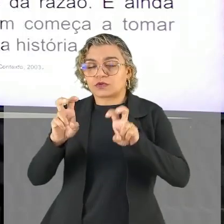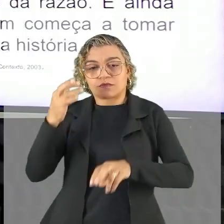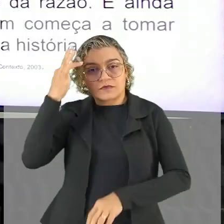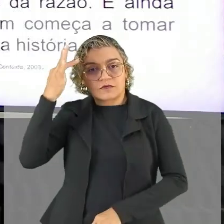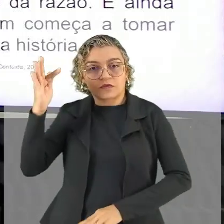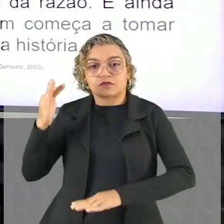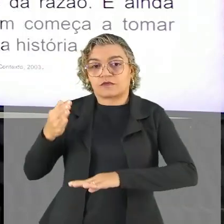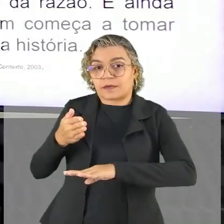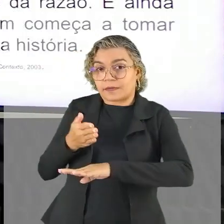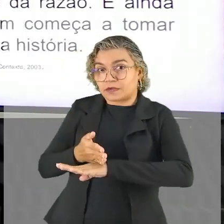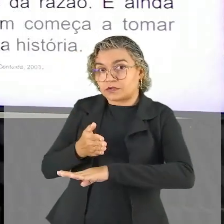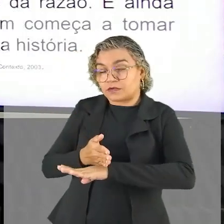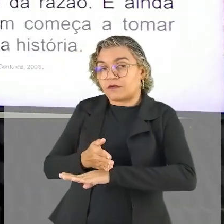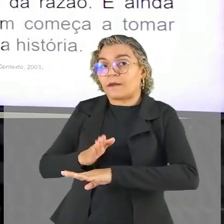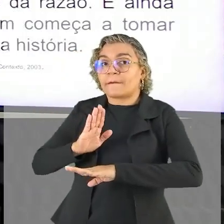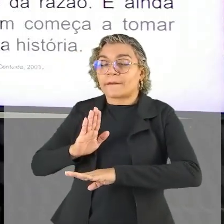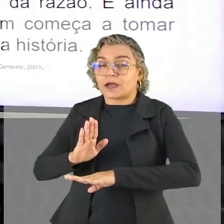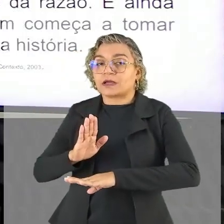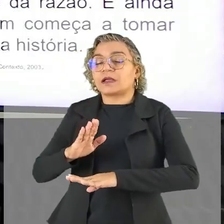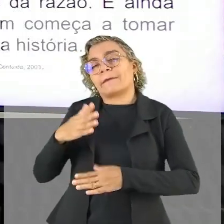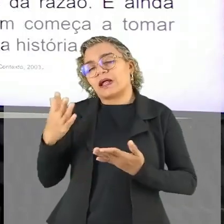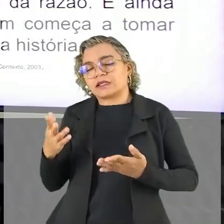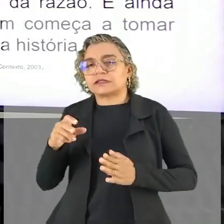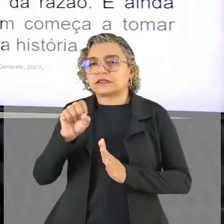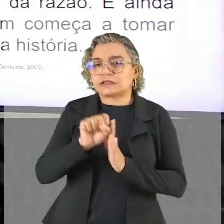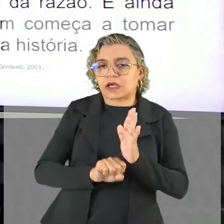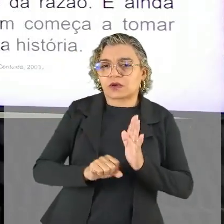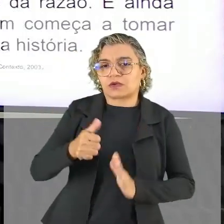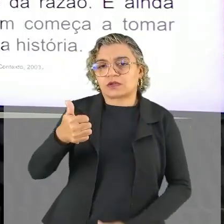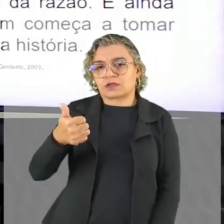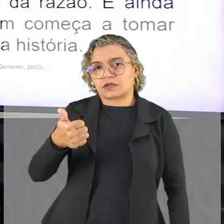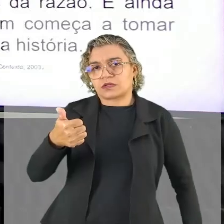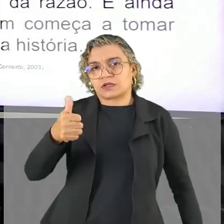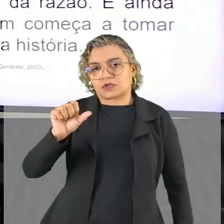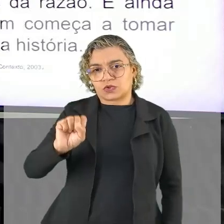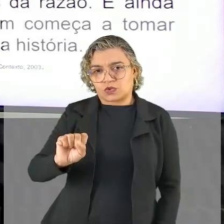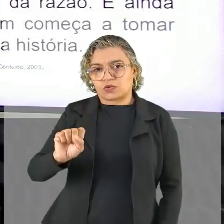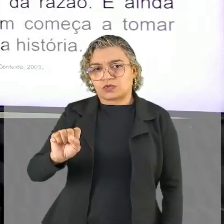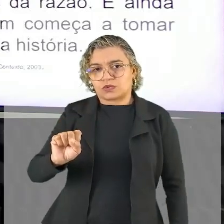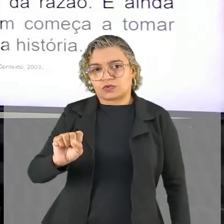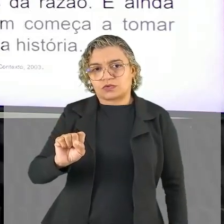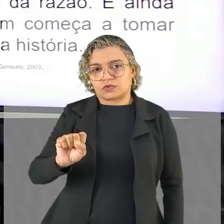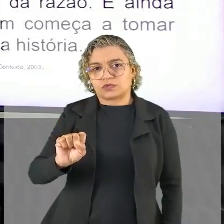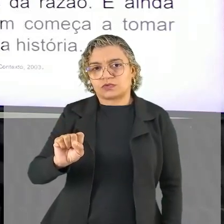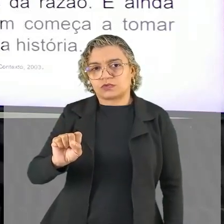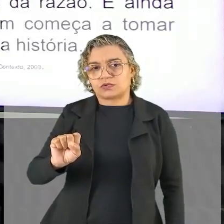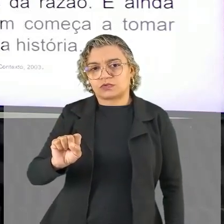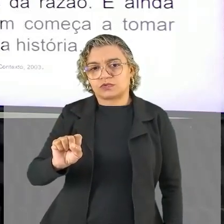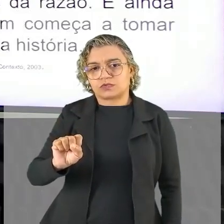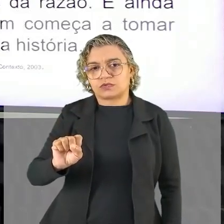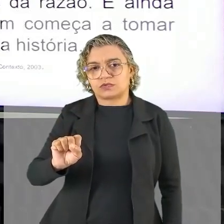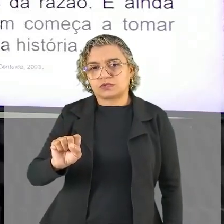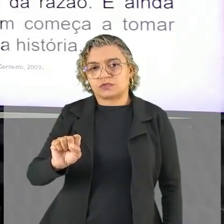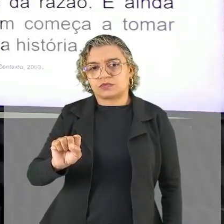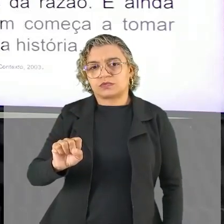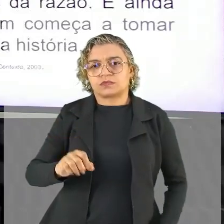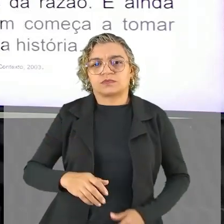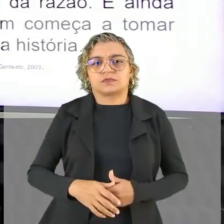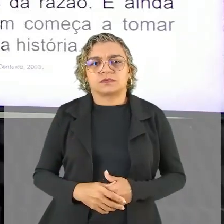bom, século XVIII, mas vamos entender por que ainda é sobre filosofia medieval. Eu acredito que é a nossa última questão sobre esse